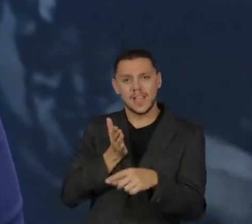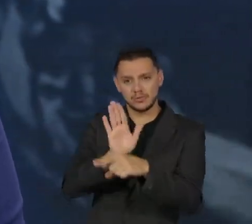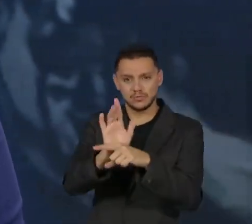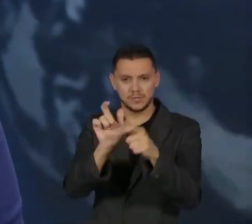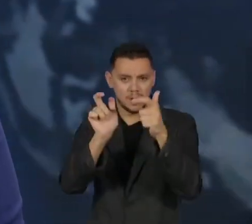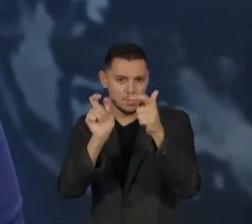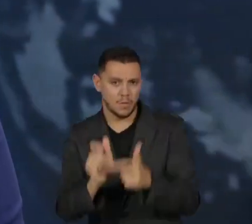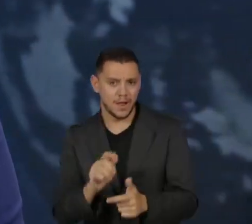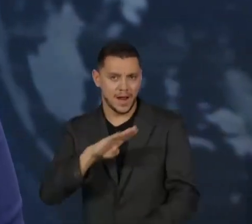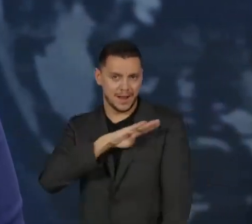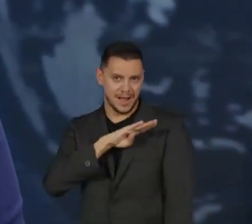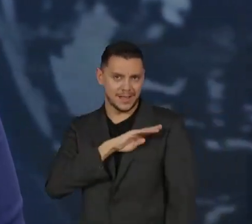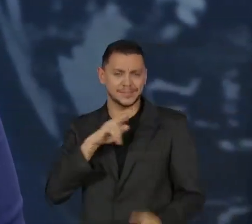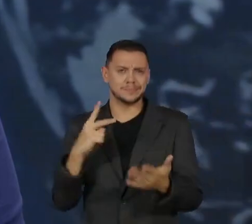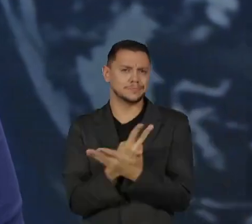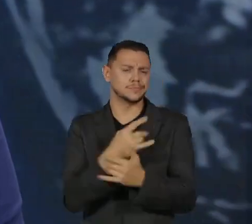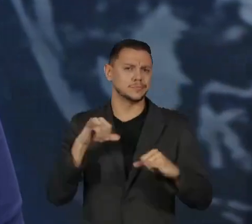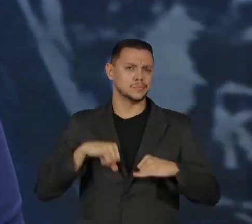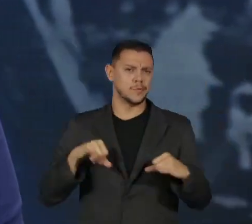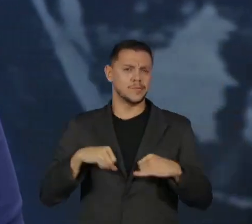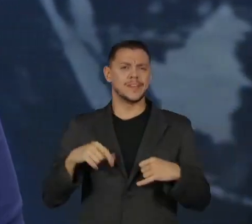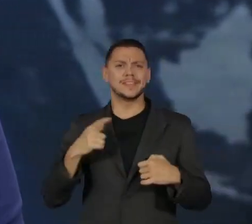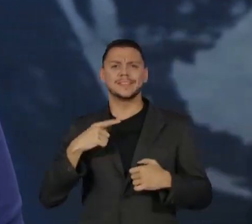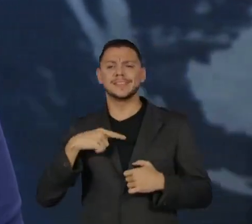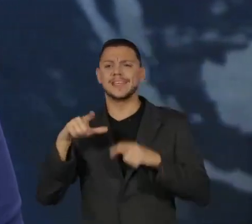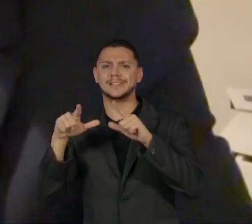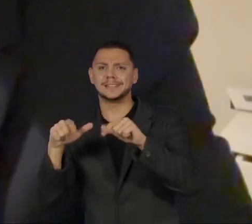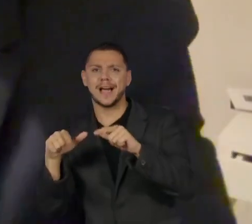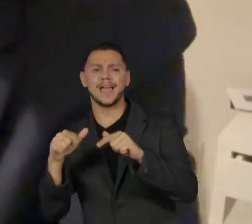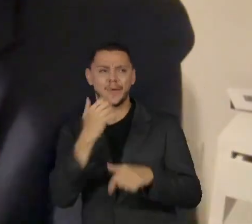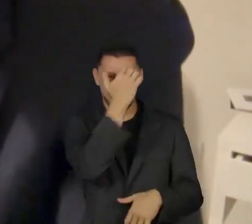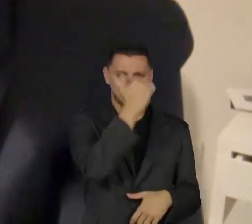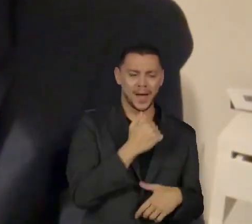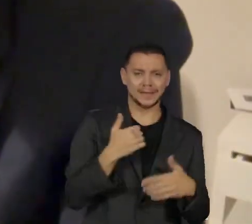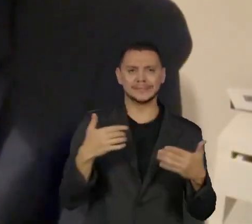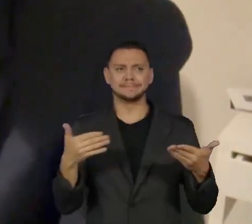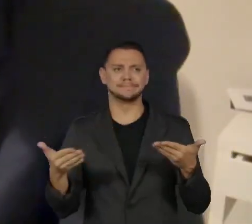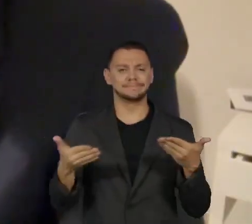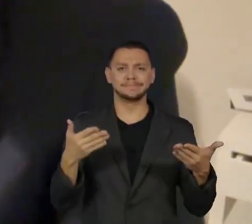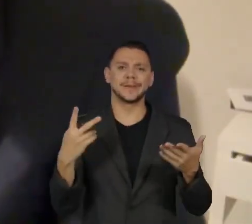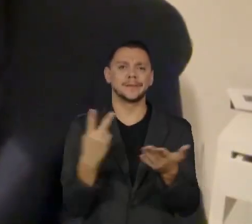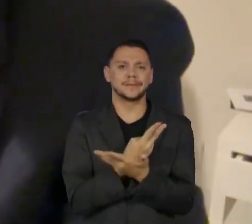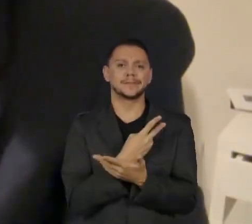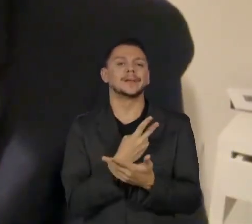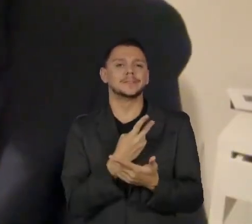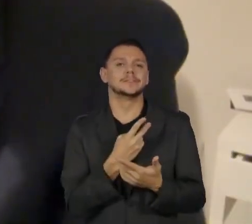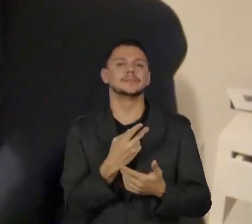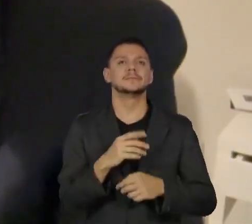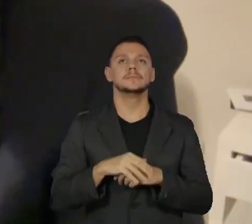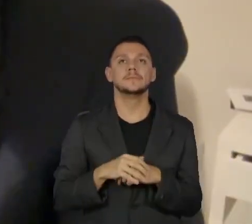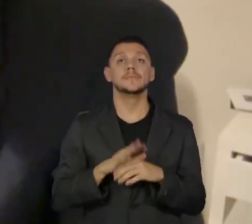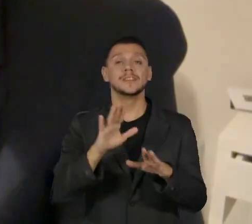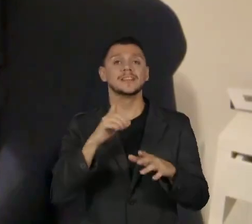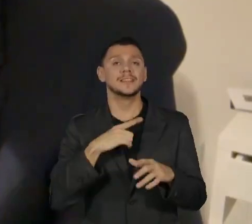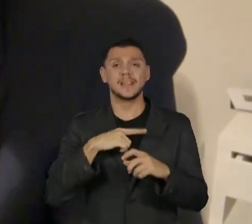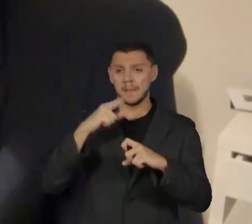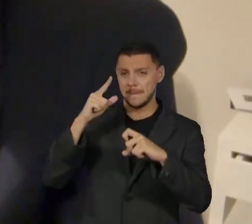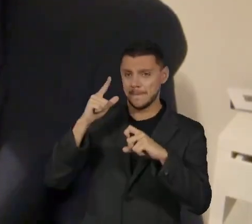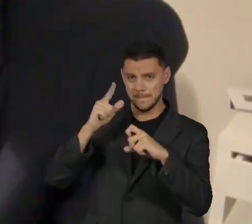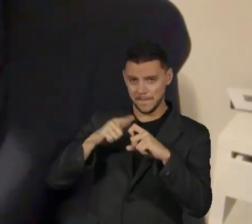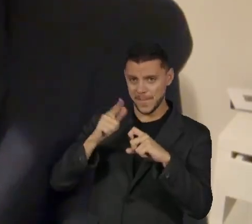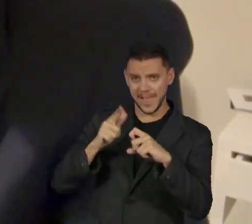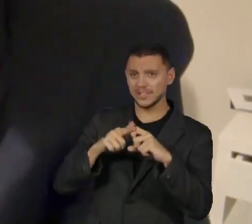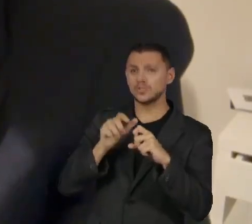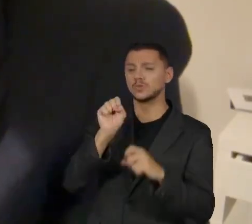do fogo cruzado entre Israel e o Hamas. Quais são as principais dificuldades que os Médicos Sem Fronteiras